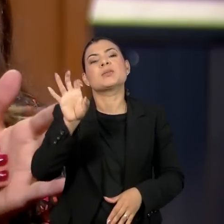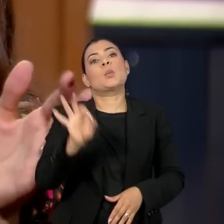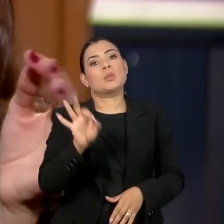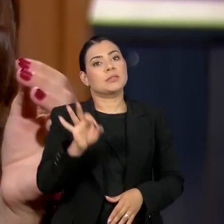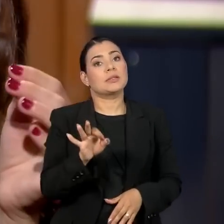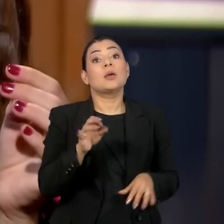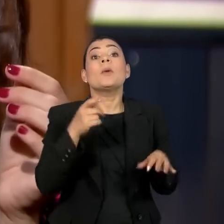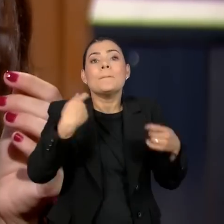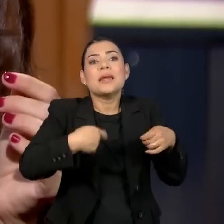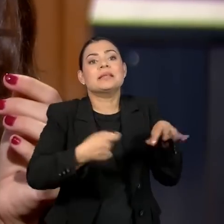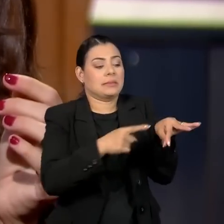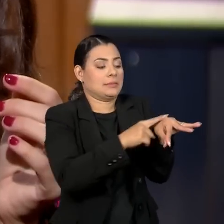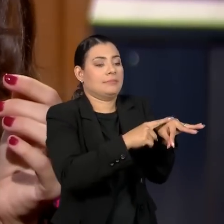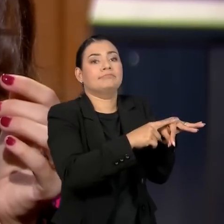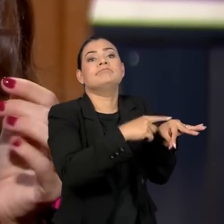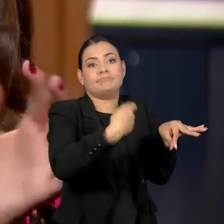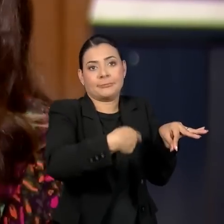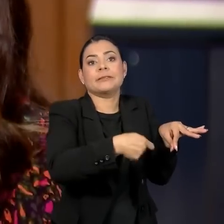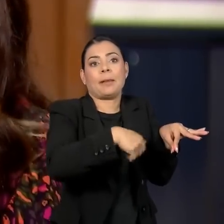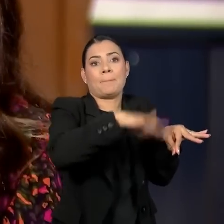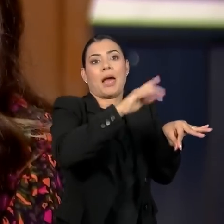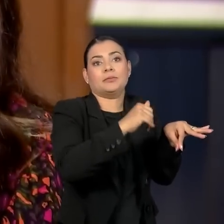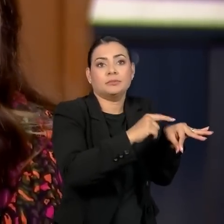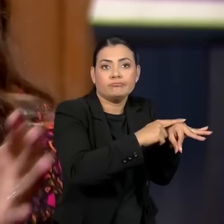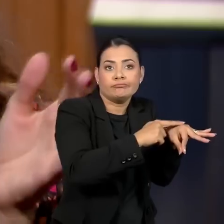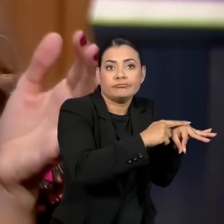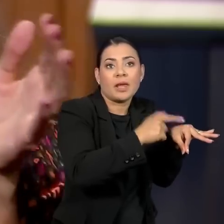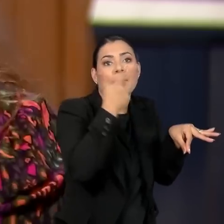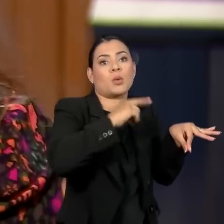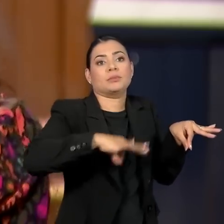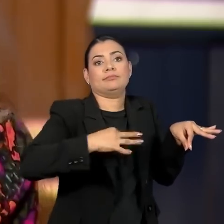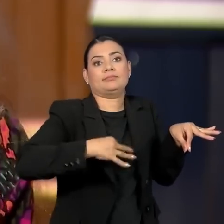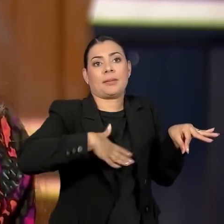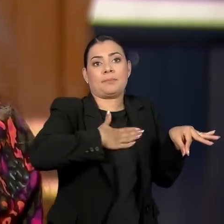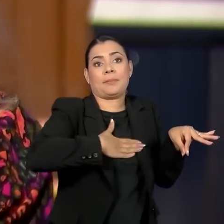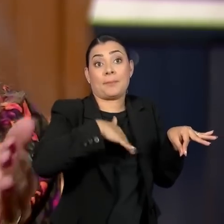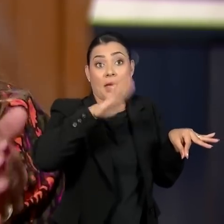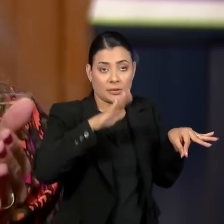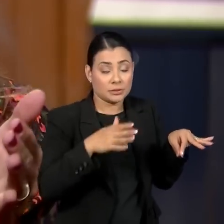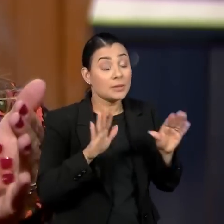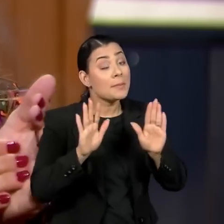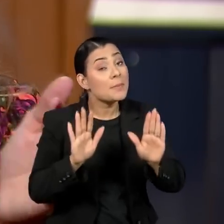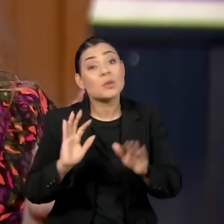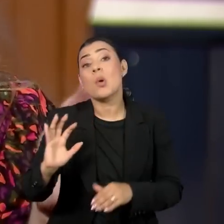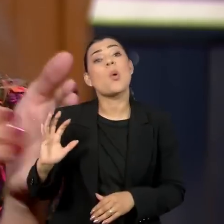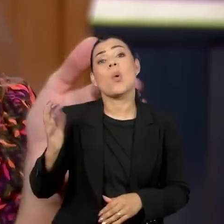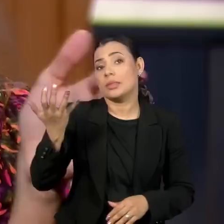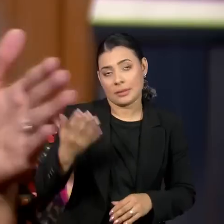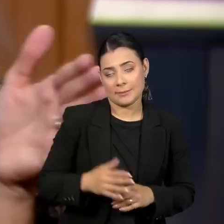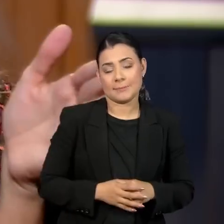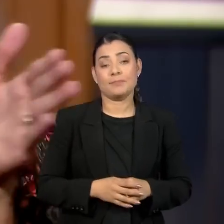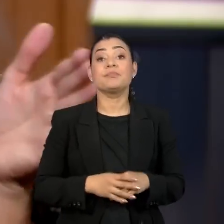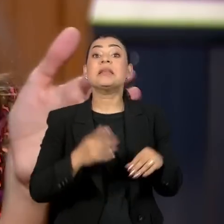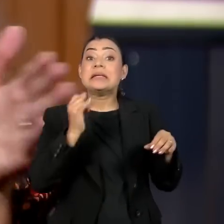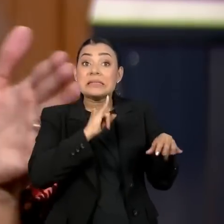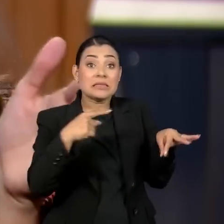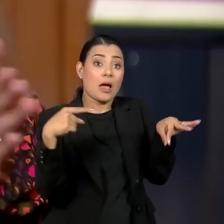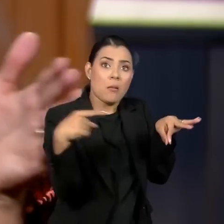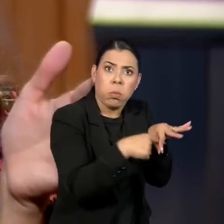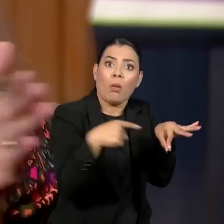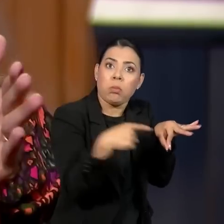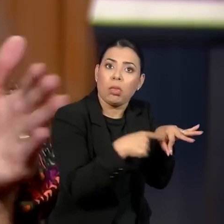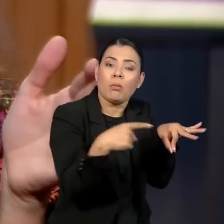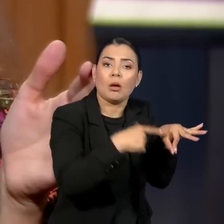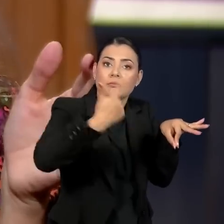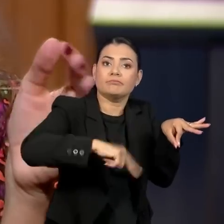das mulheres precisa de um estímulo no clitóris para chegar ao orgasmo. Só que o que acontece, tá? Muitas vezes, então, esse homem tá nesse movimento de